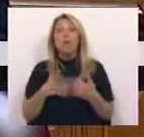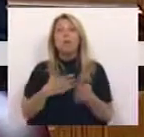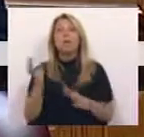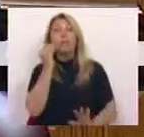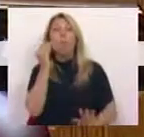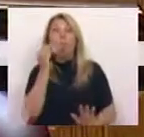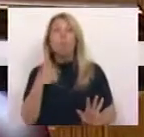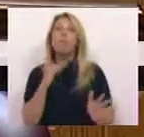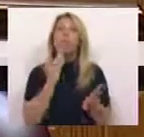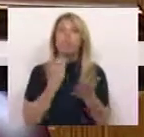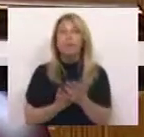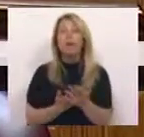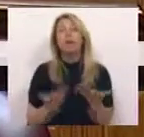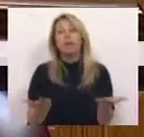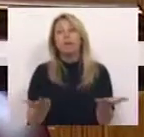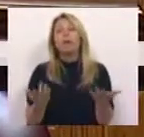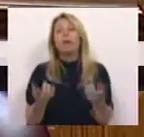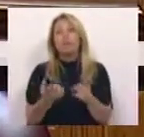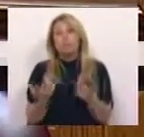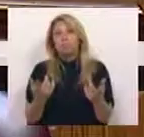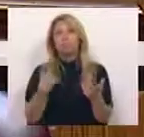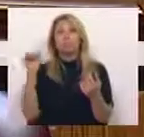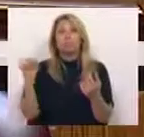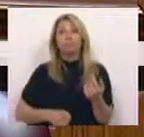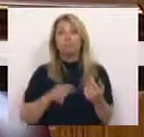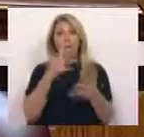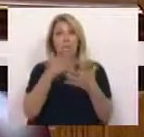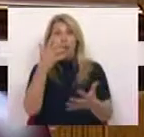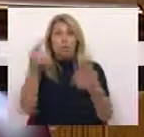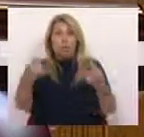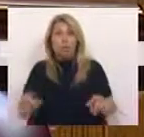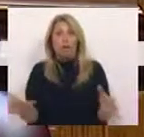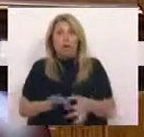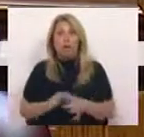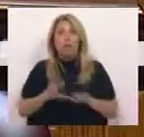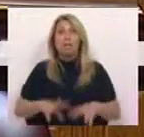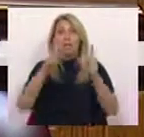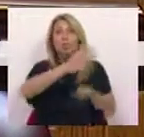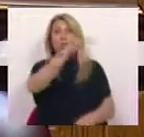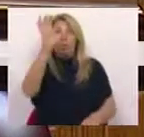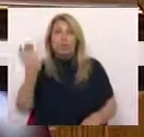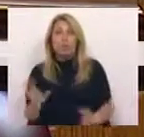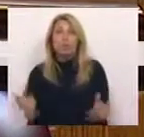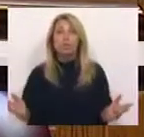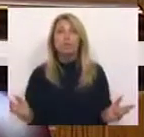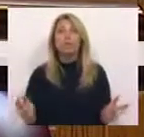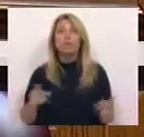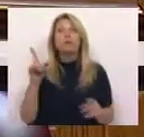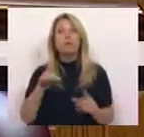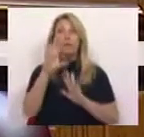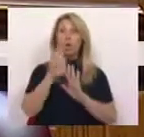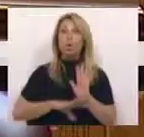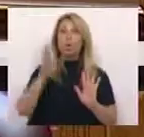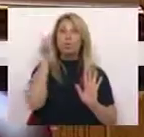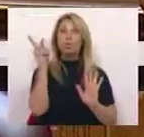mesmo é dizer, sem olhar aos impactos que isso tem sobre o desenvolvimento dos países, dos respectivos Estados e também das